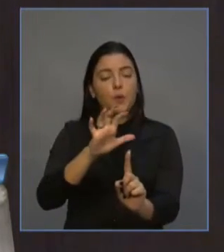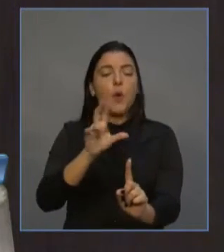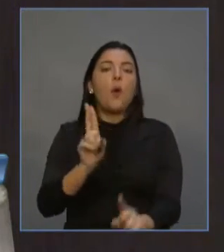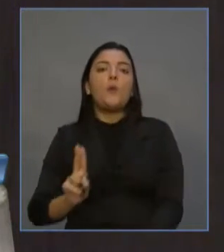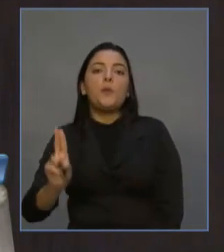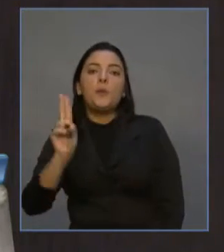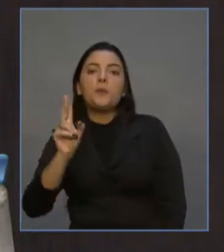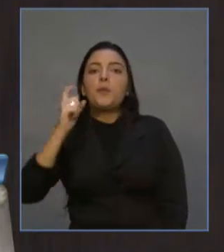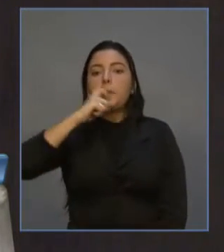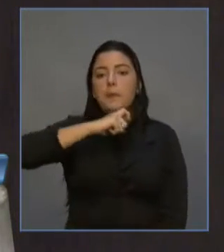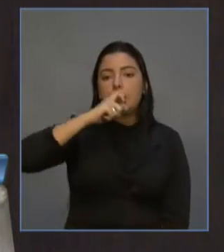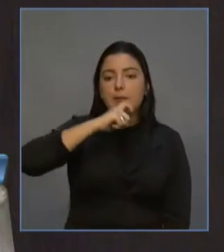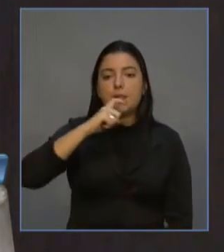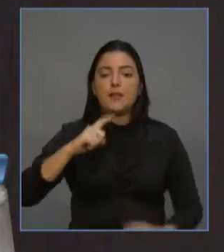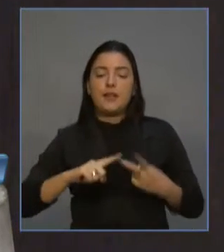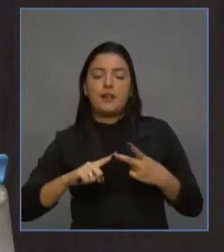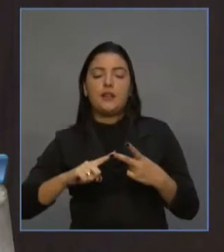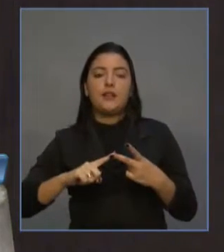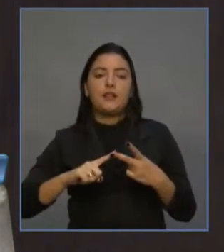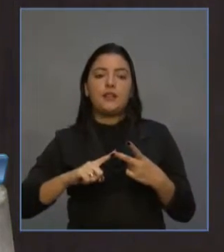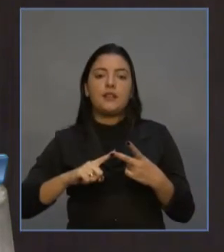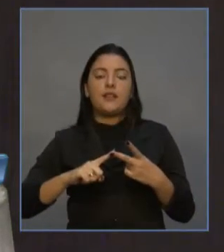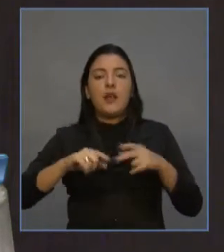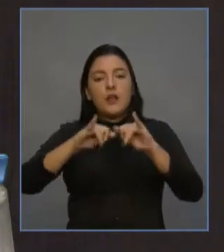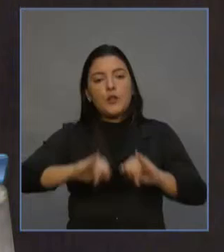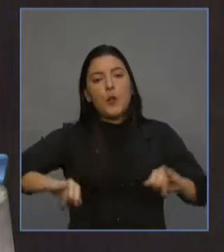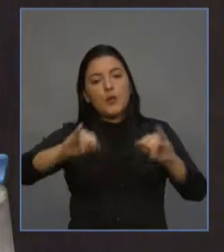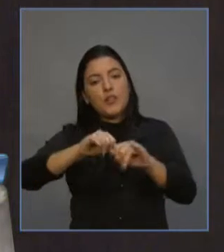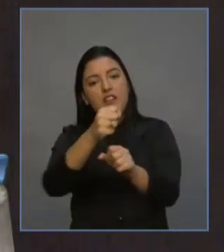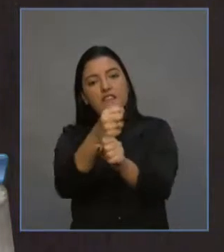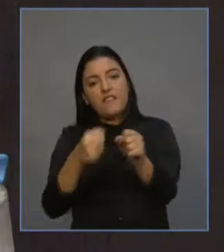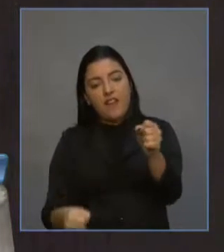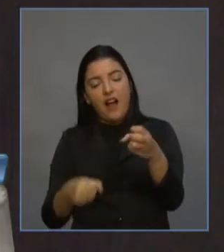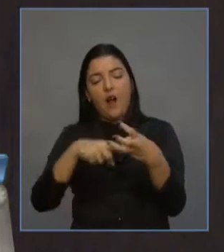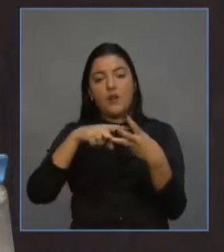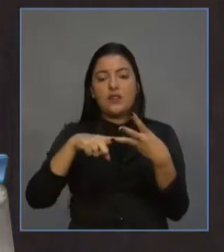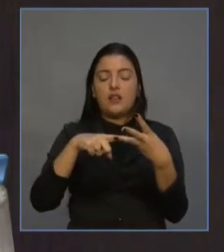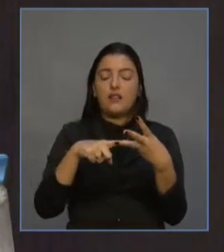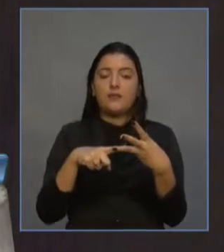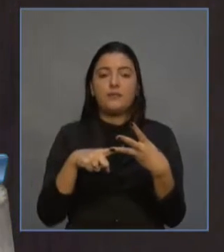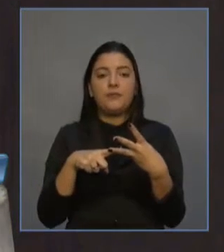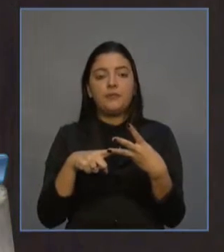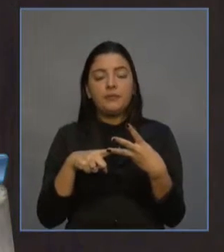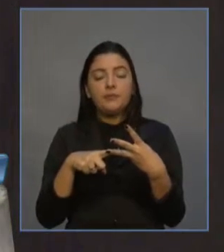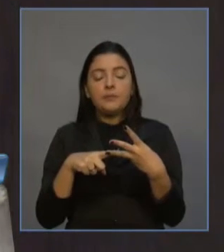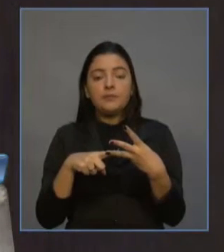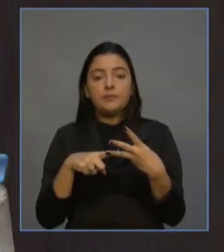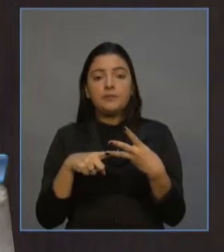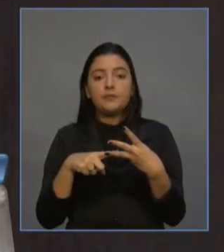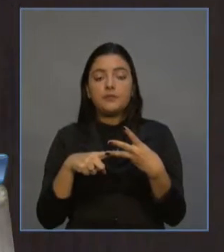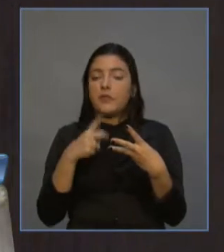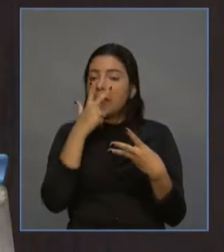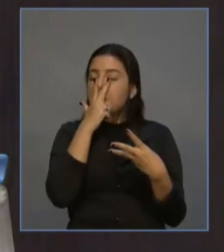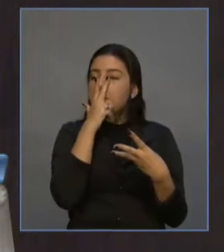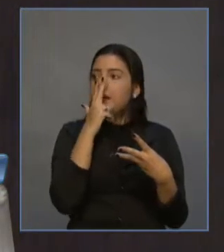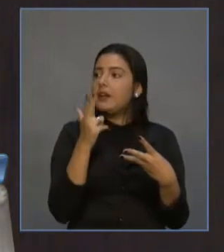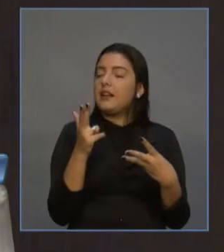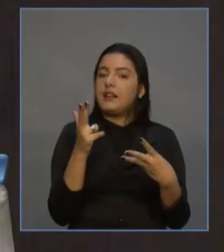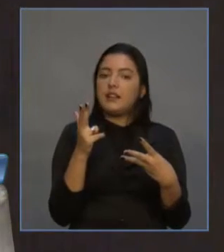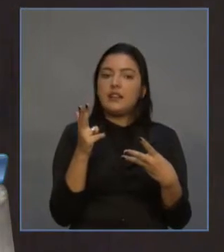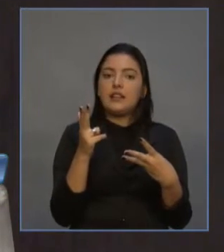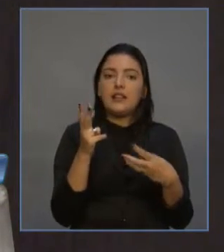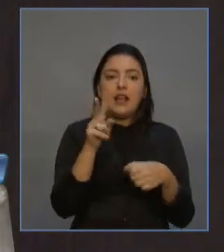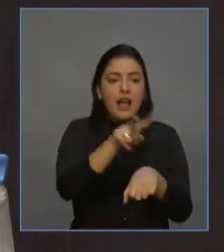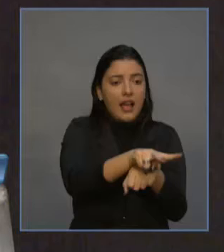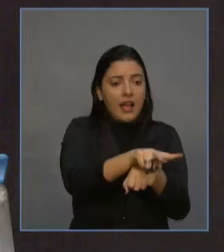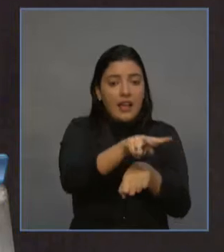de mentira, fake news, se utilizando da imonitorável rede